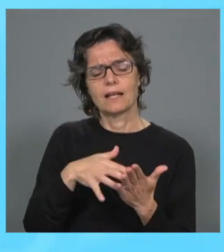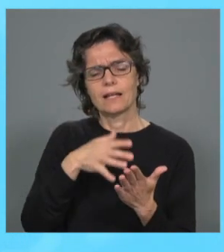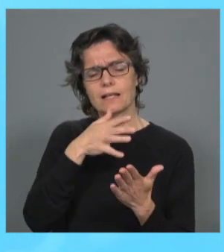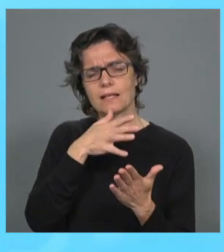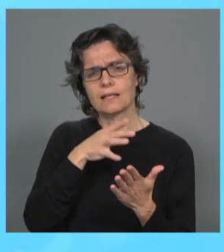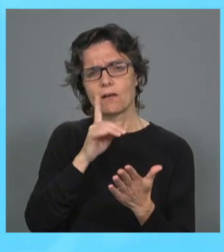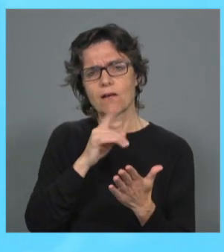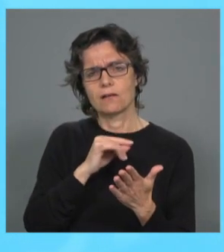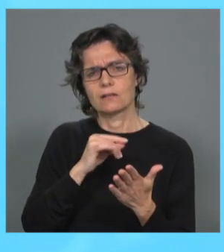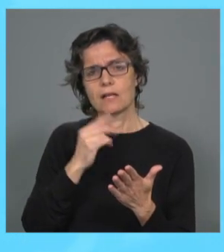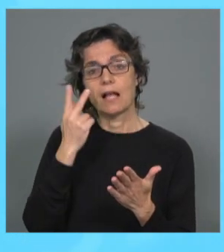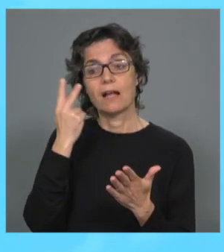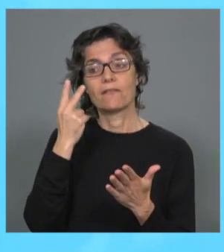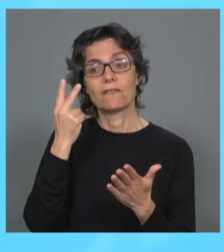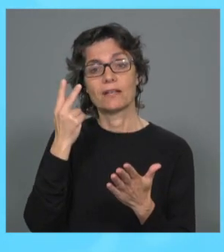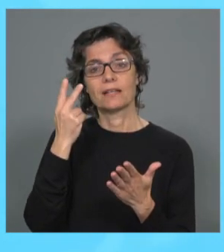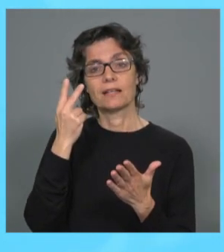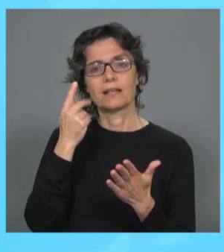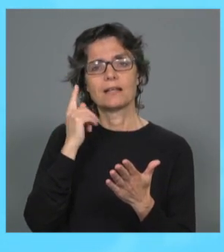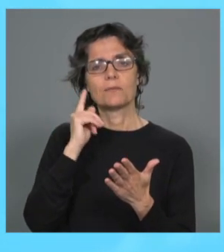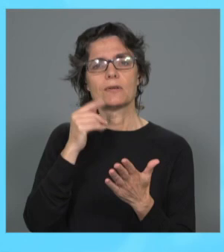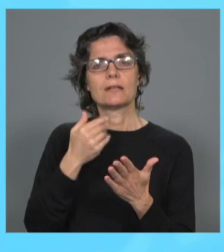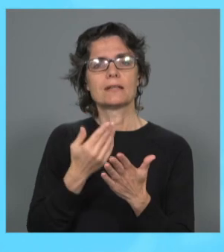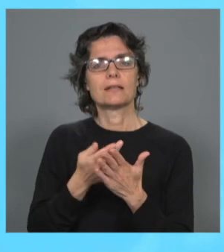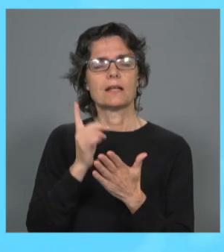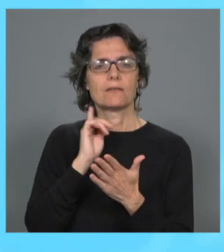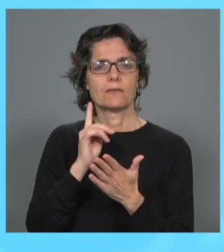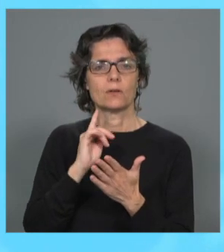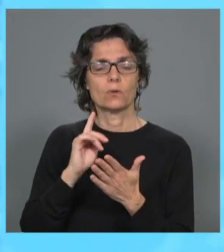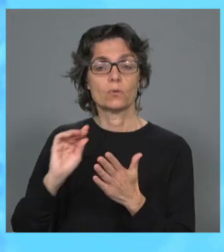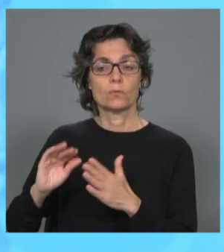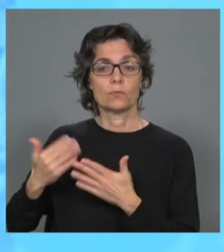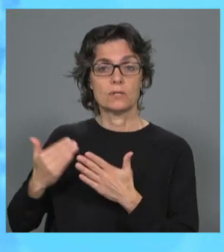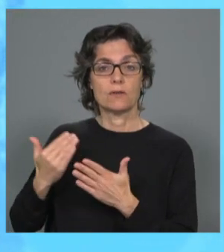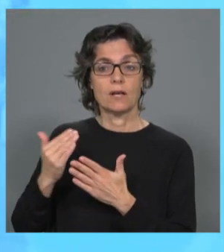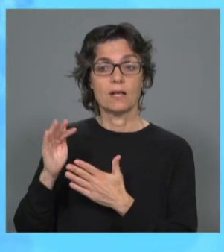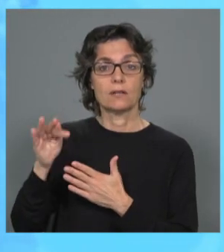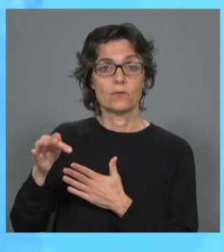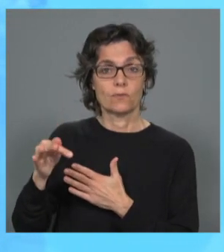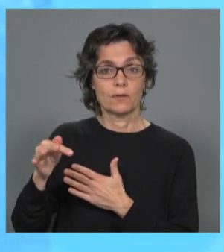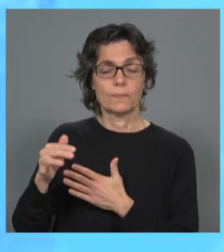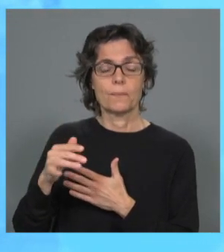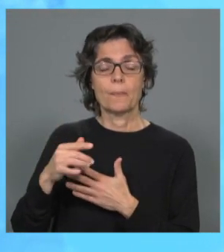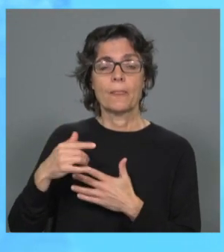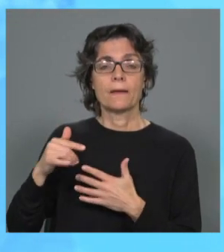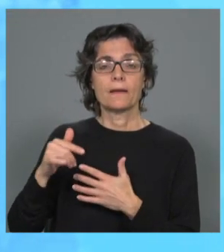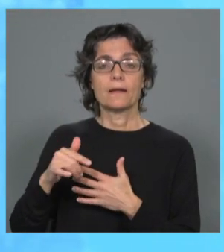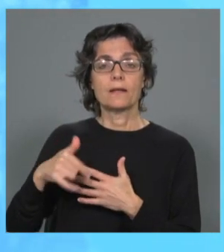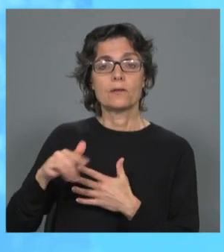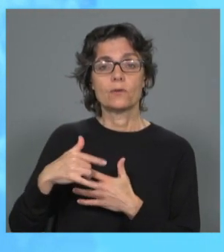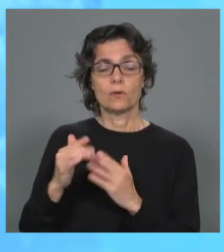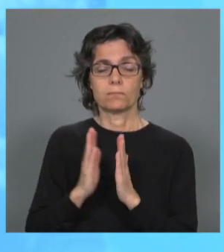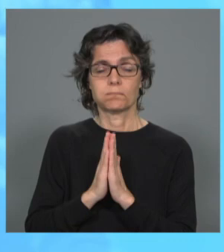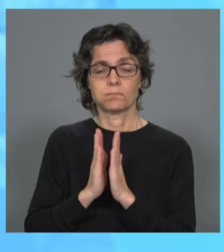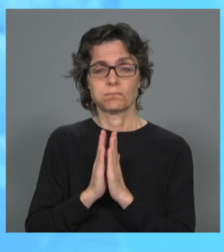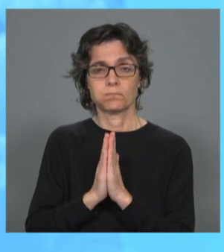vida desde a sua conceição até à morte. A vida corria perigos e por isso a Igreja, neste